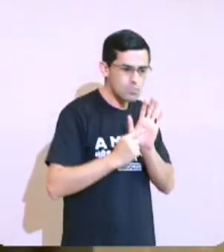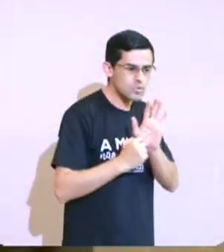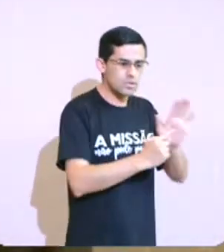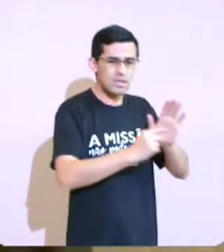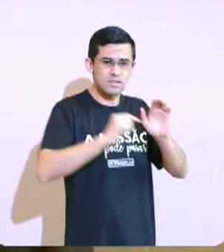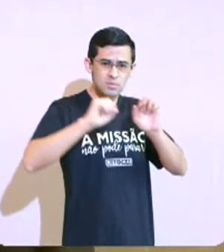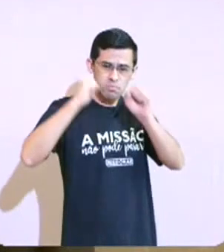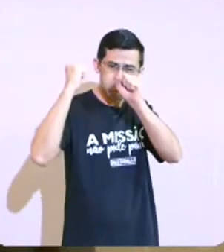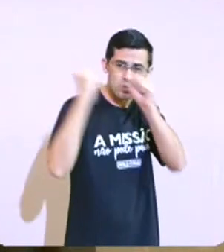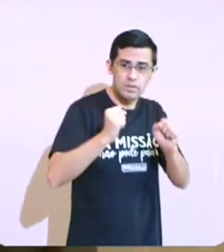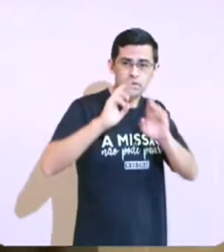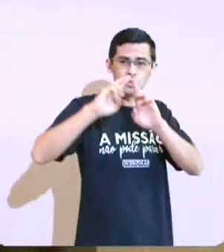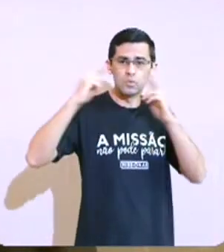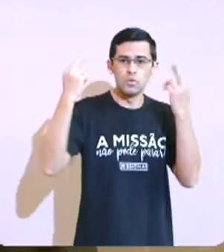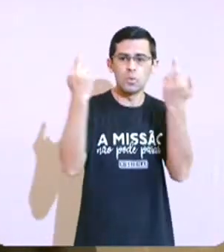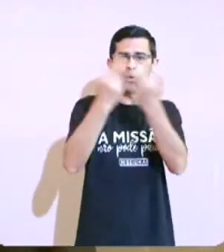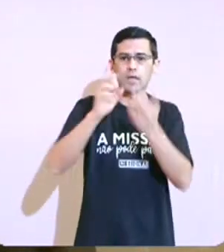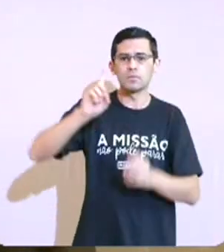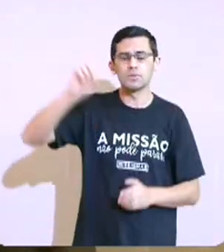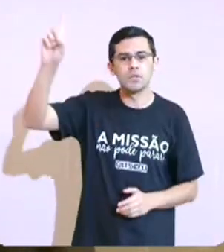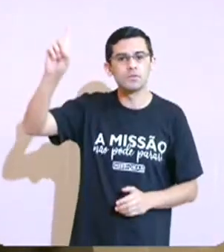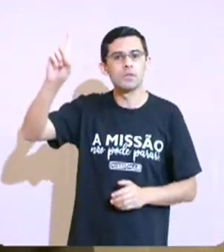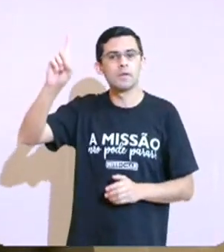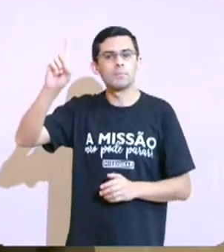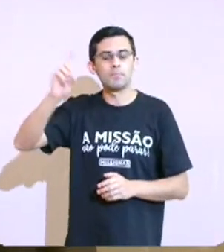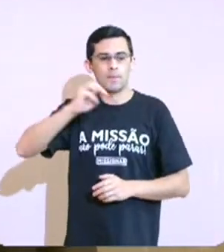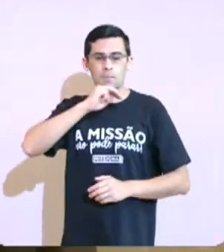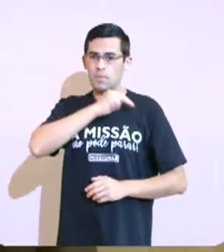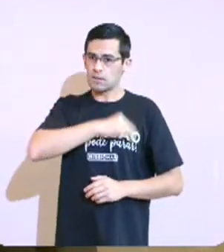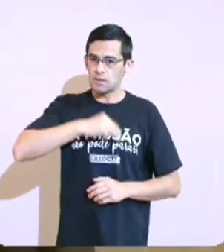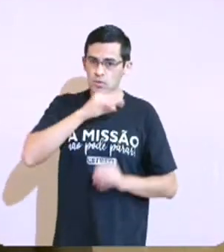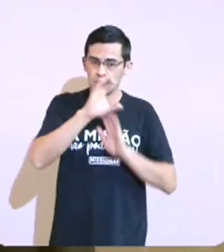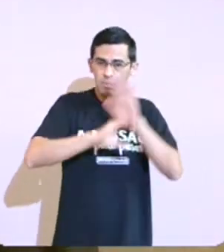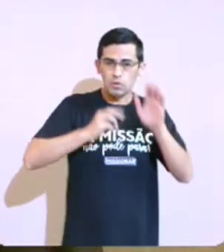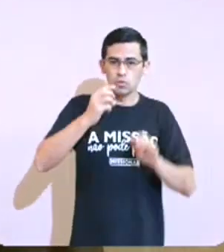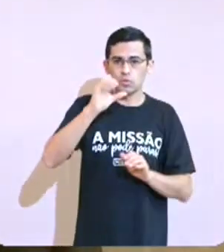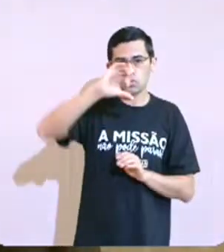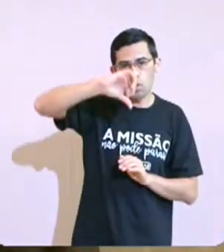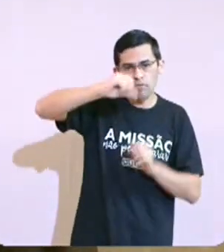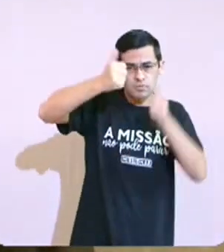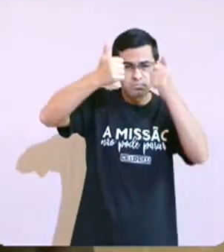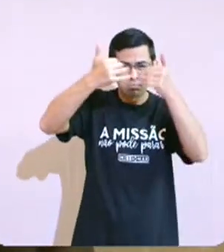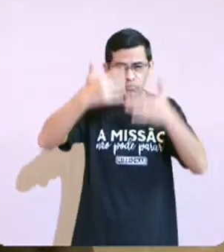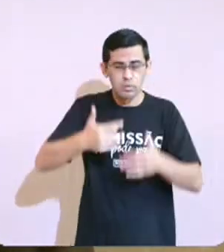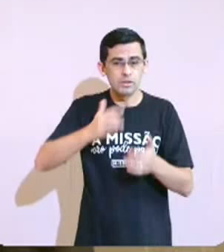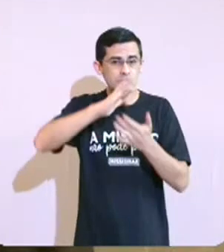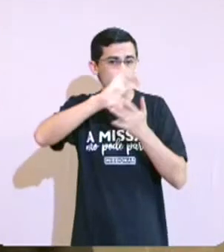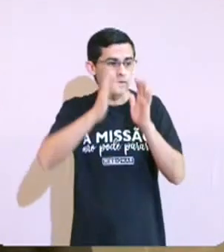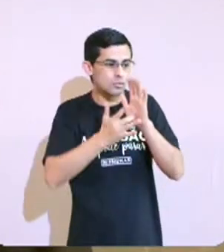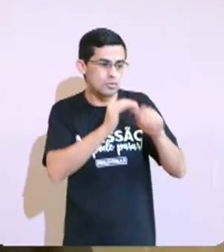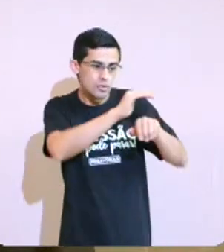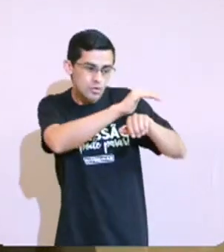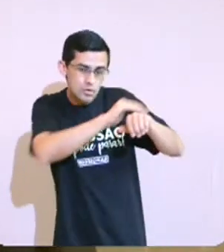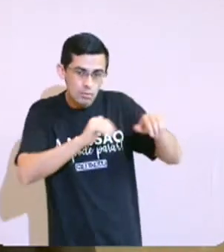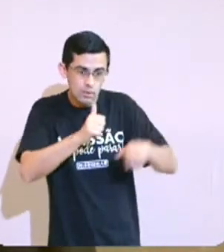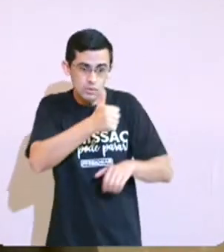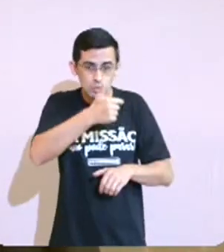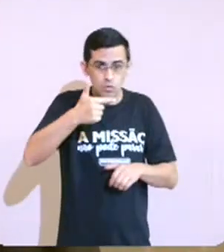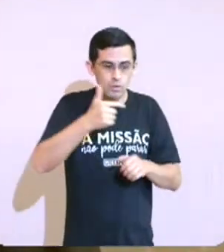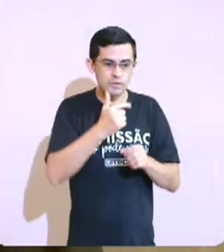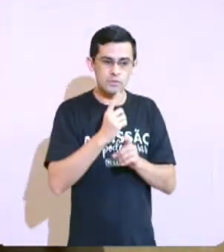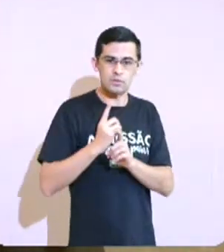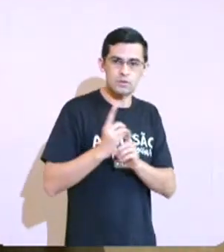poder do reino de Deus. Ato contínuo em Mateus 9, a Bíblia diz que Jesus chama os seus 12,